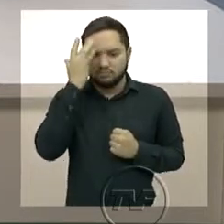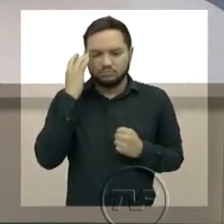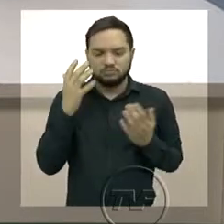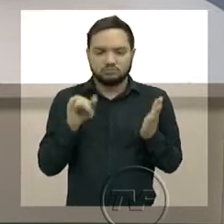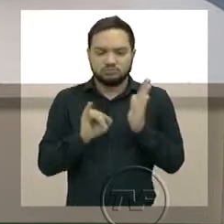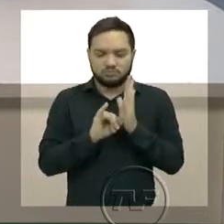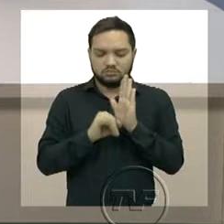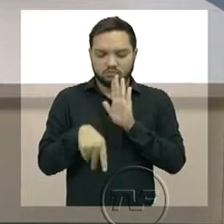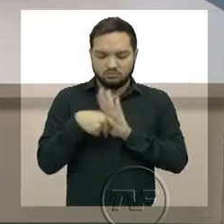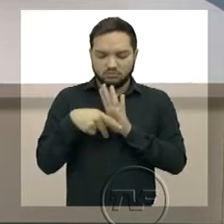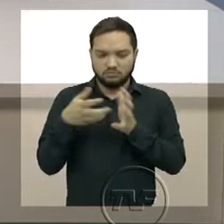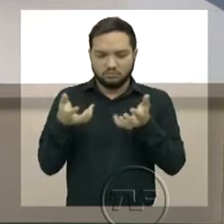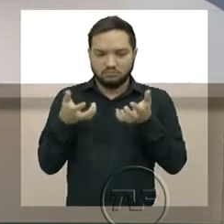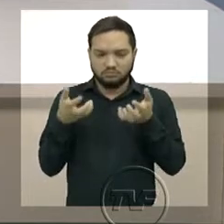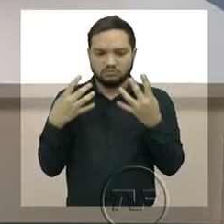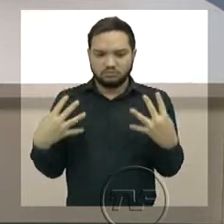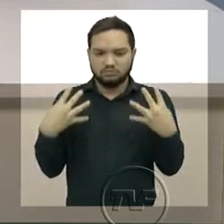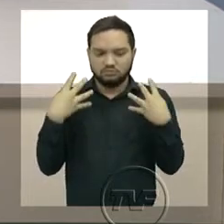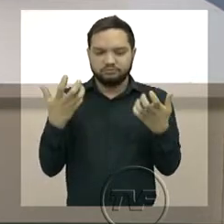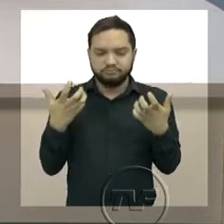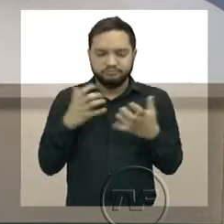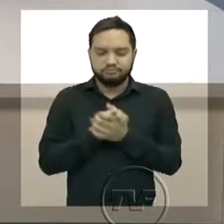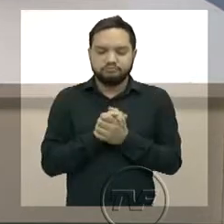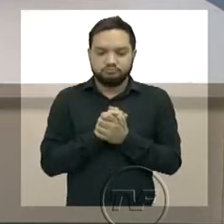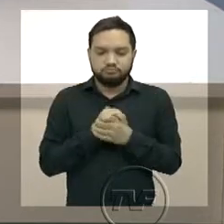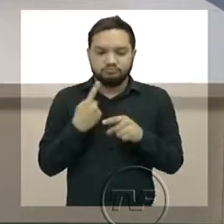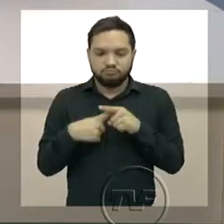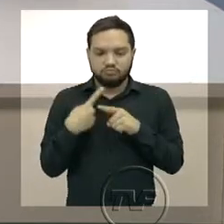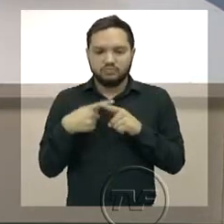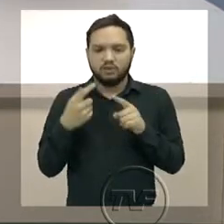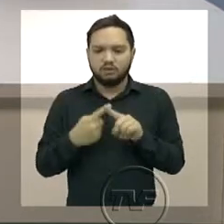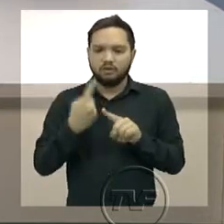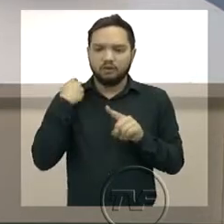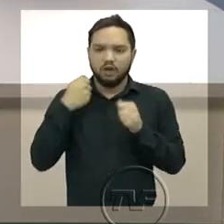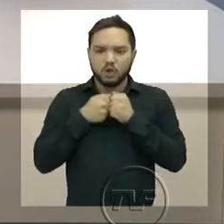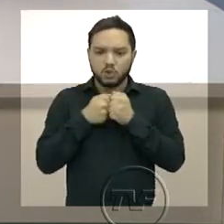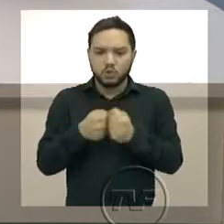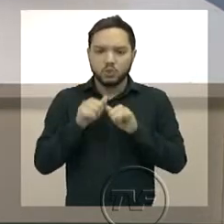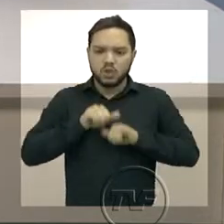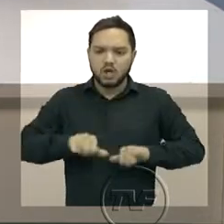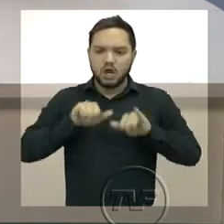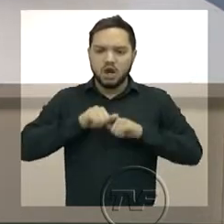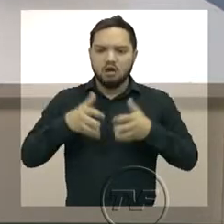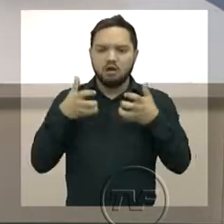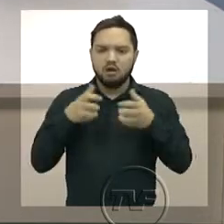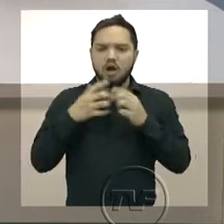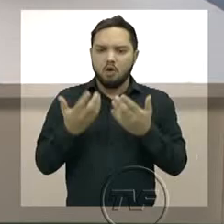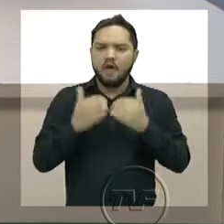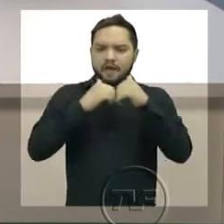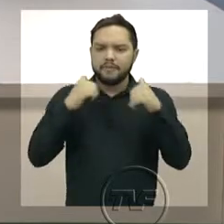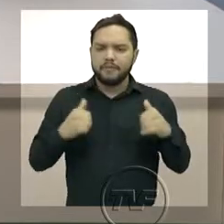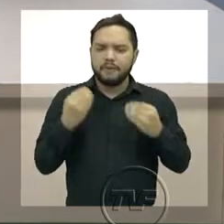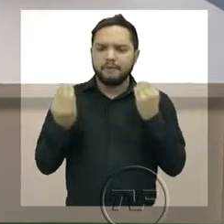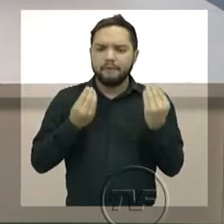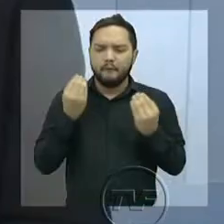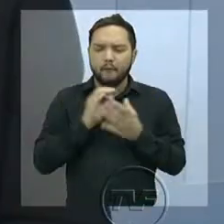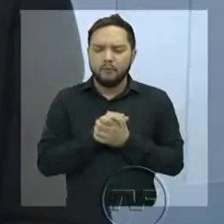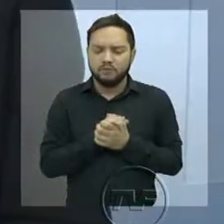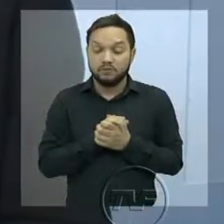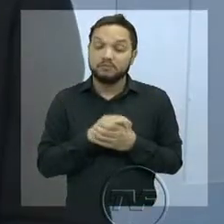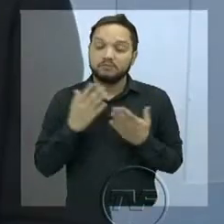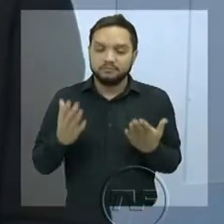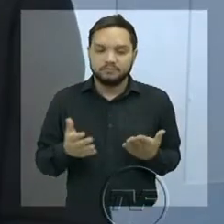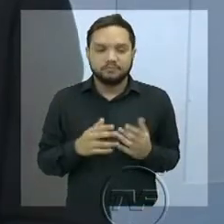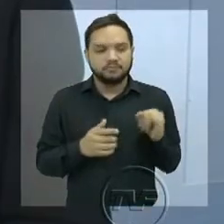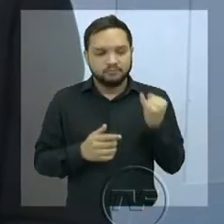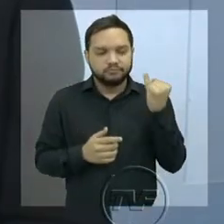né, de tentar uma identidade própria, mesmo tendo caminhado junto na campanha com Jair Bolsonaro? O que você quer colocar, que eu achei fundamental